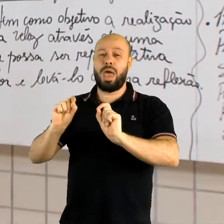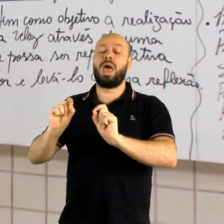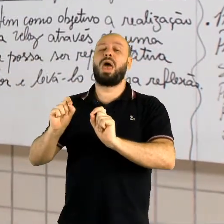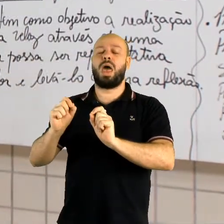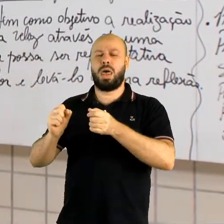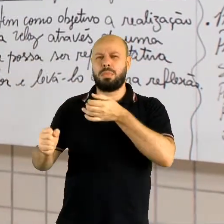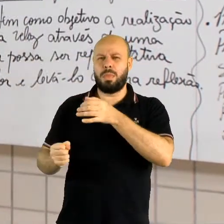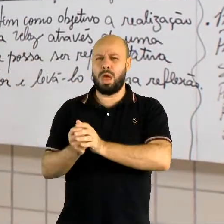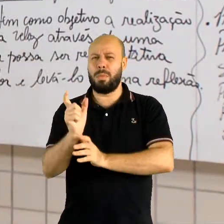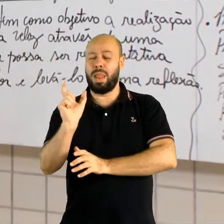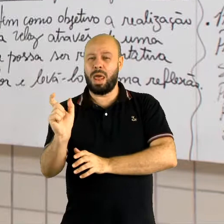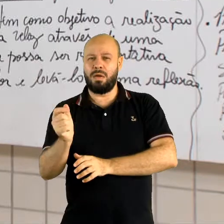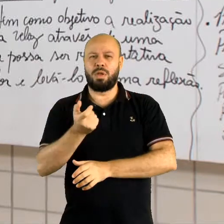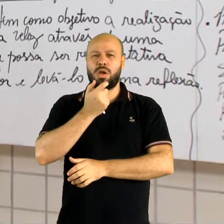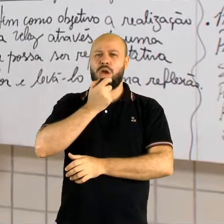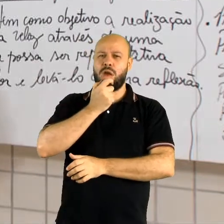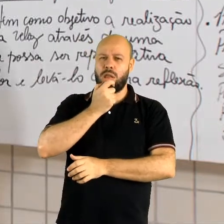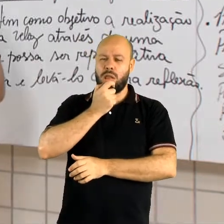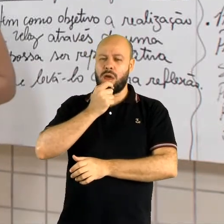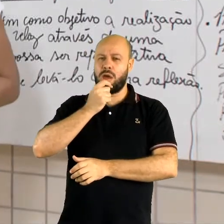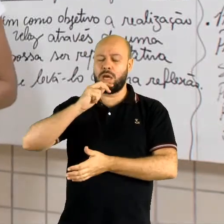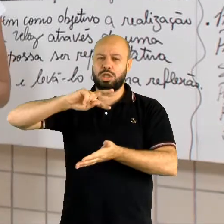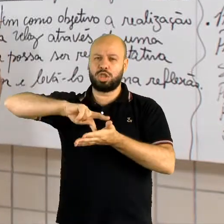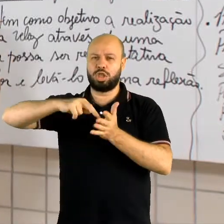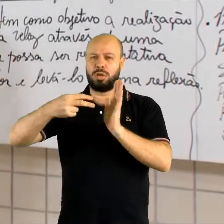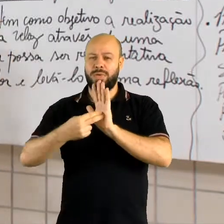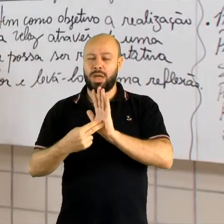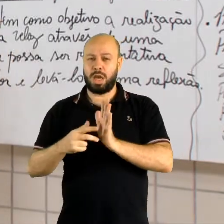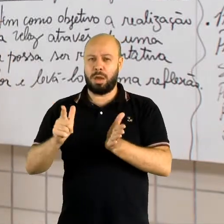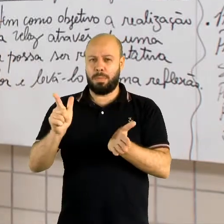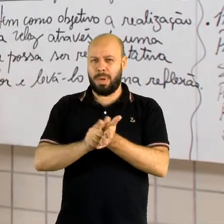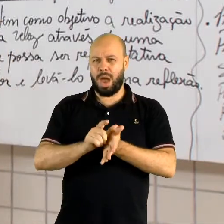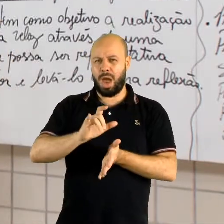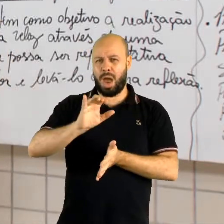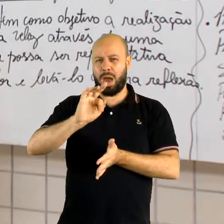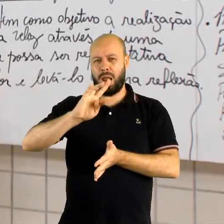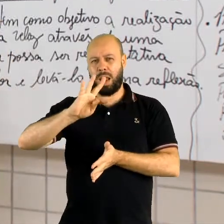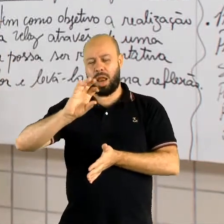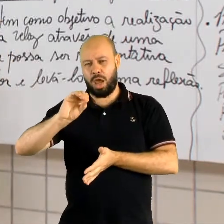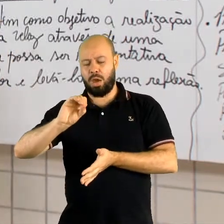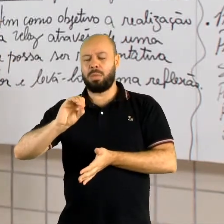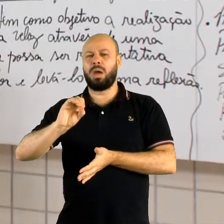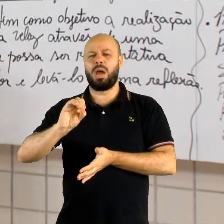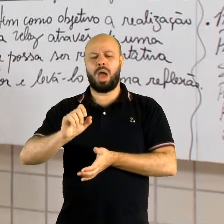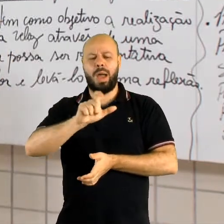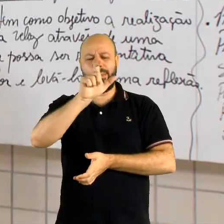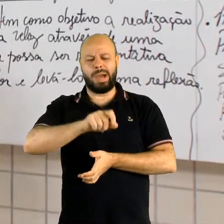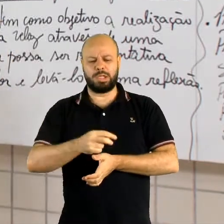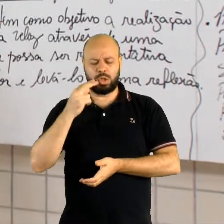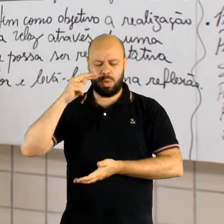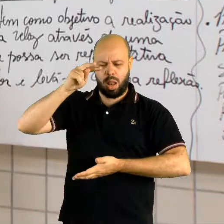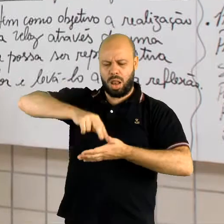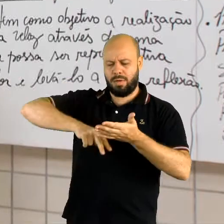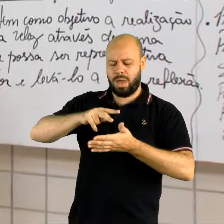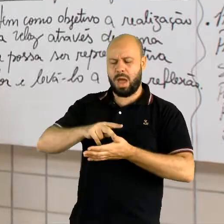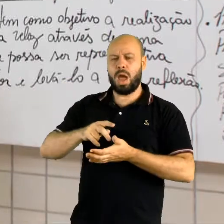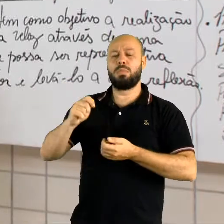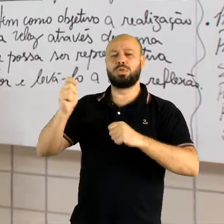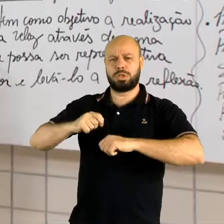que significa cartão e leva a pessoa que está lendo, analisando ao quê? A uma